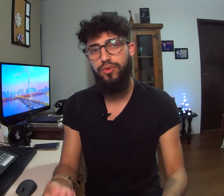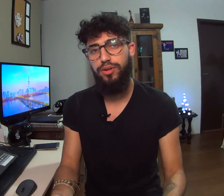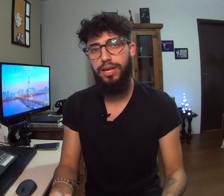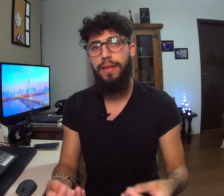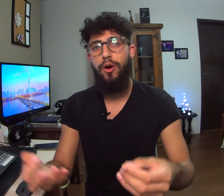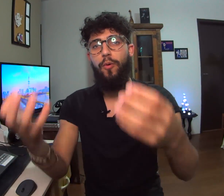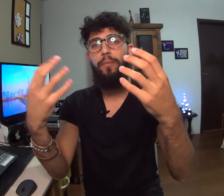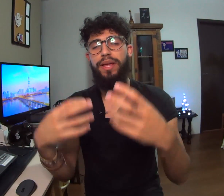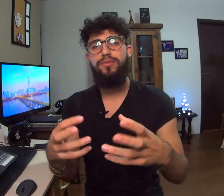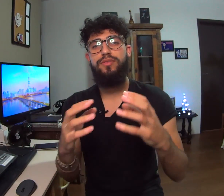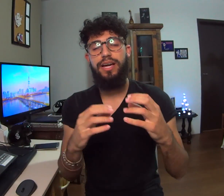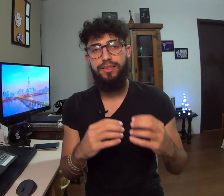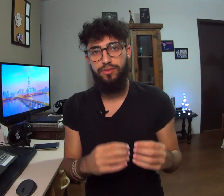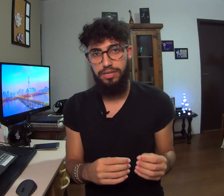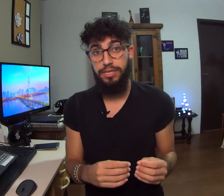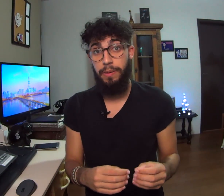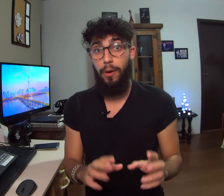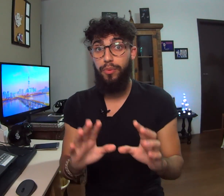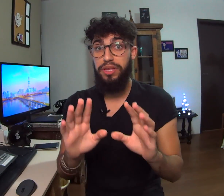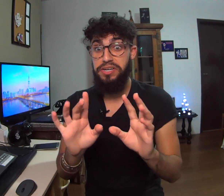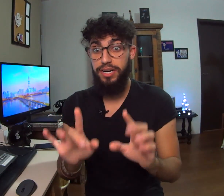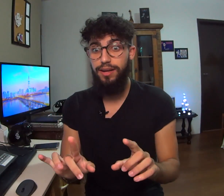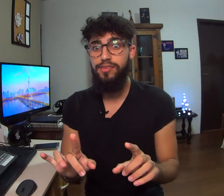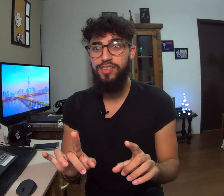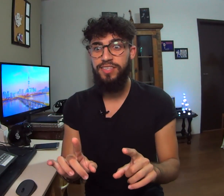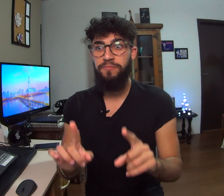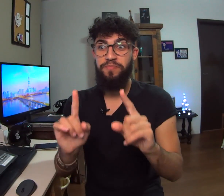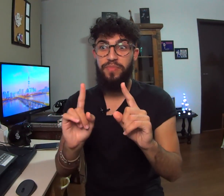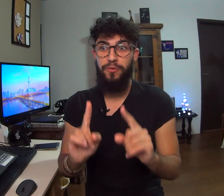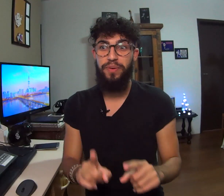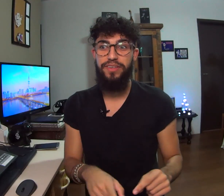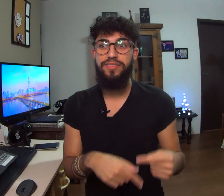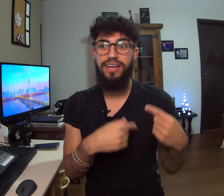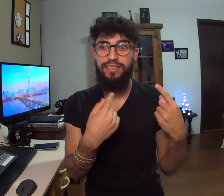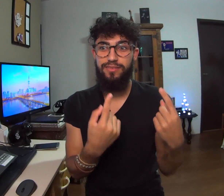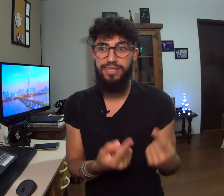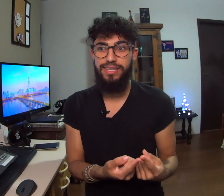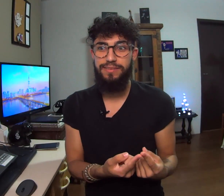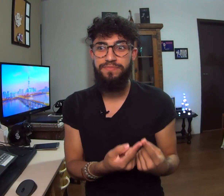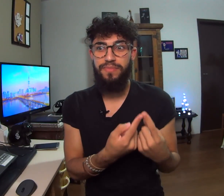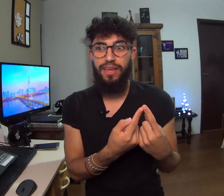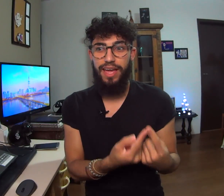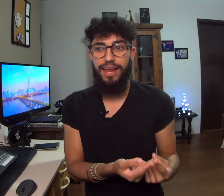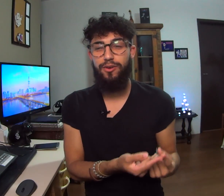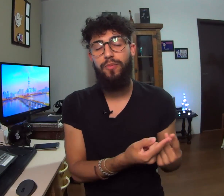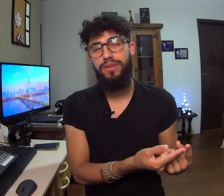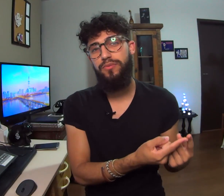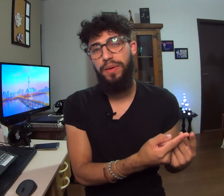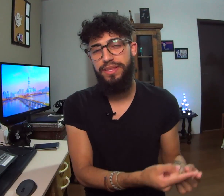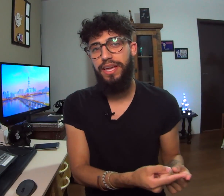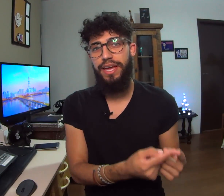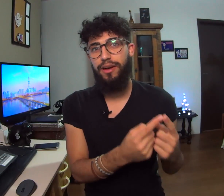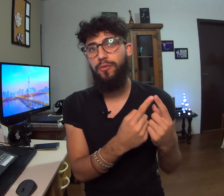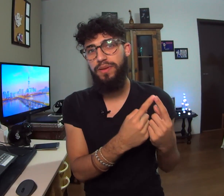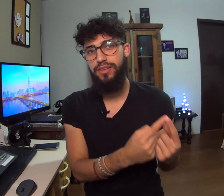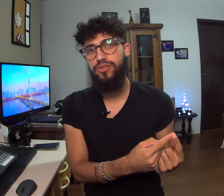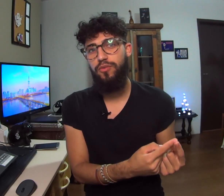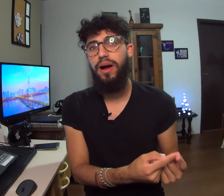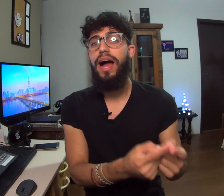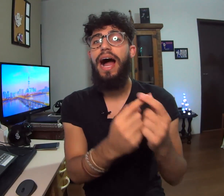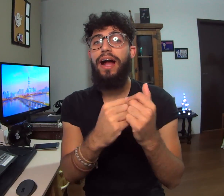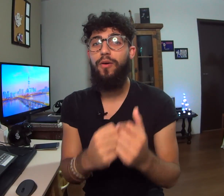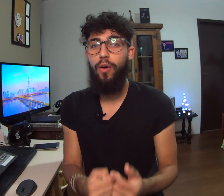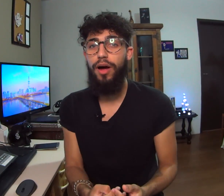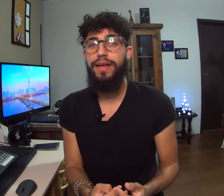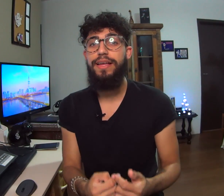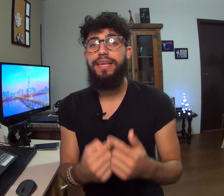que funciona o preço da gasolina. Porque antes, o preço da gasolina era culpa do PT, era culpa da